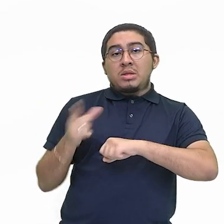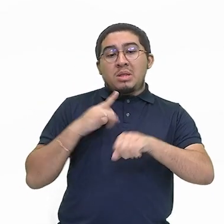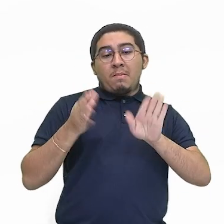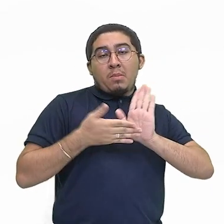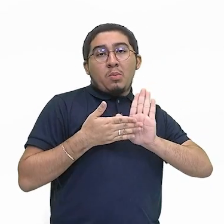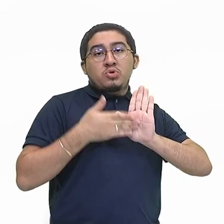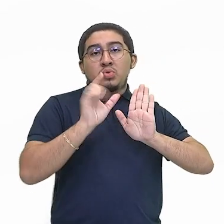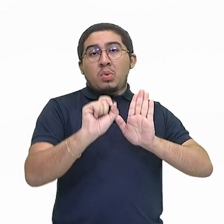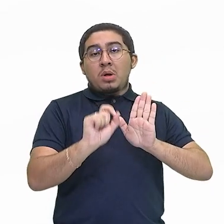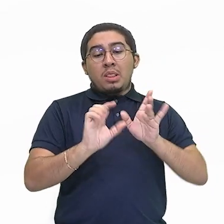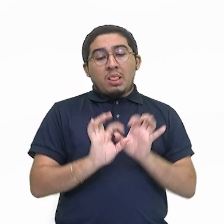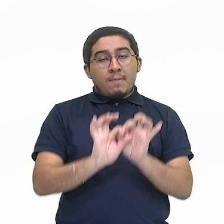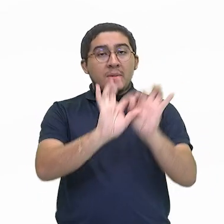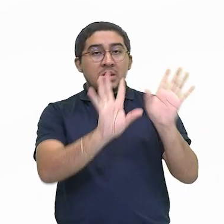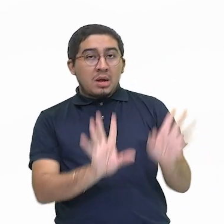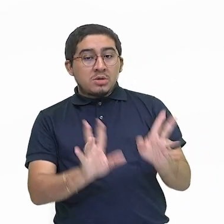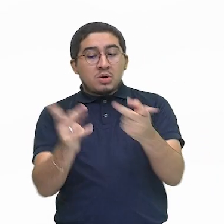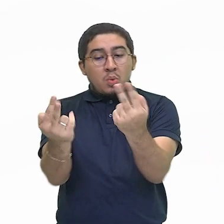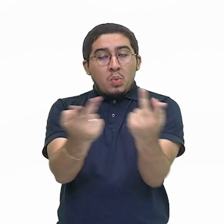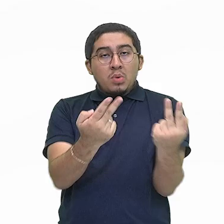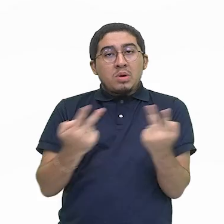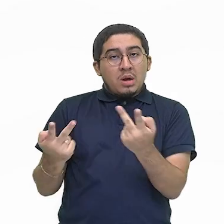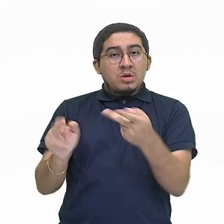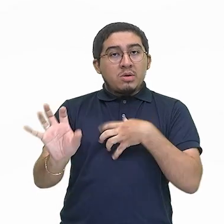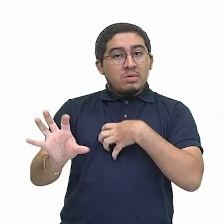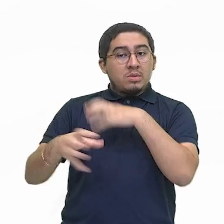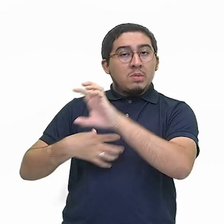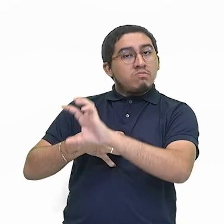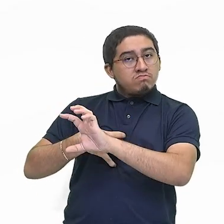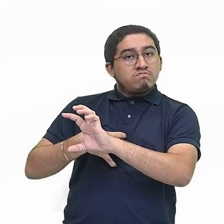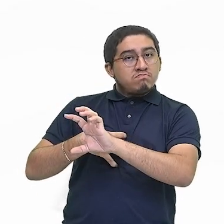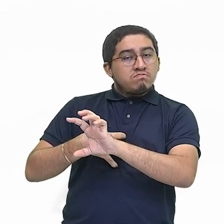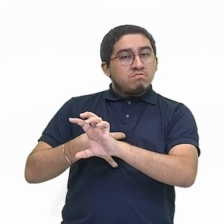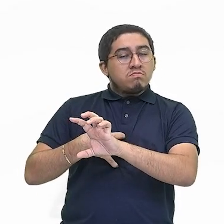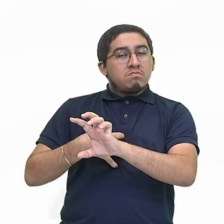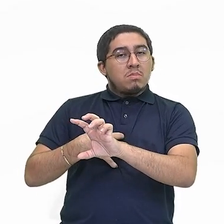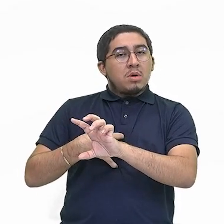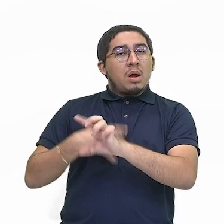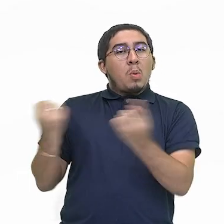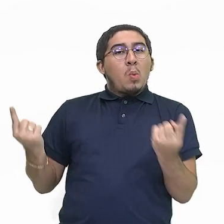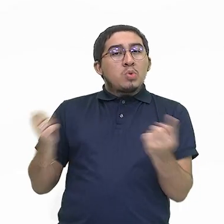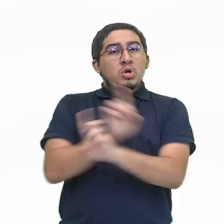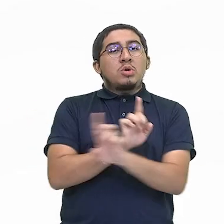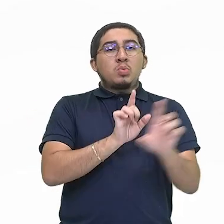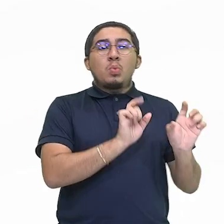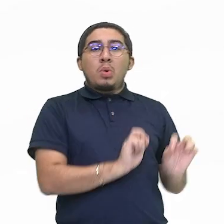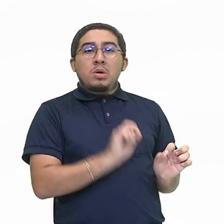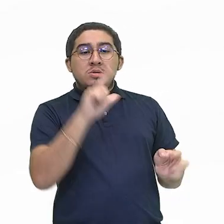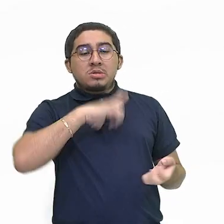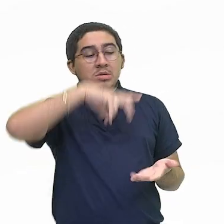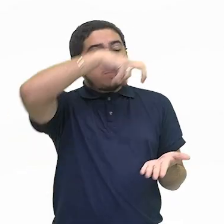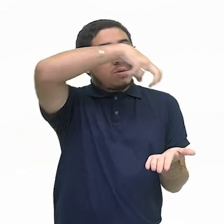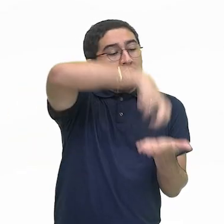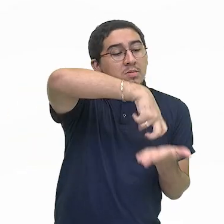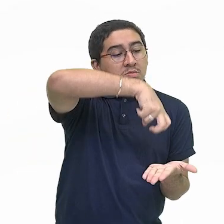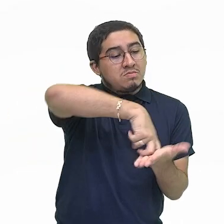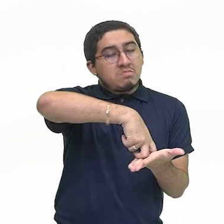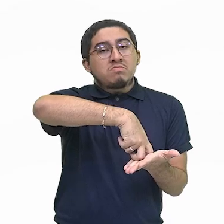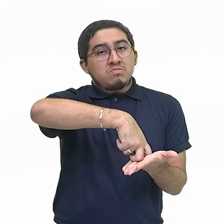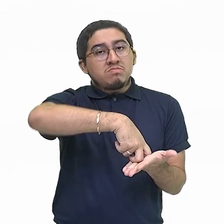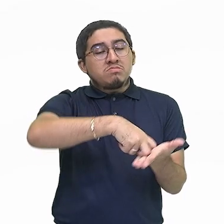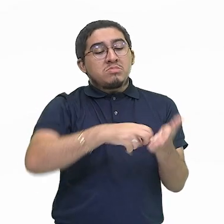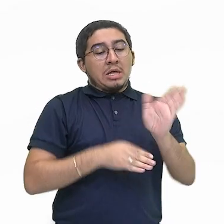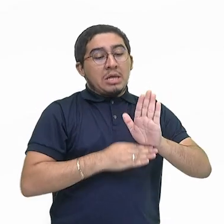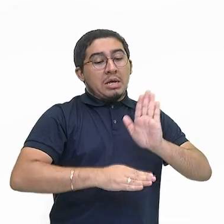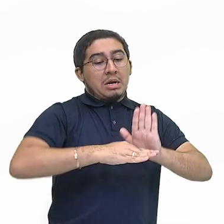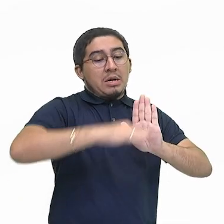liberdade, a igualdade e a fraternidade. Contra o quê? Contra a servidão, a hierarquia e